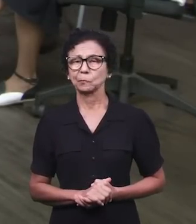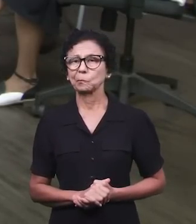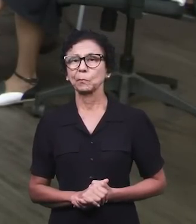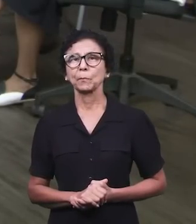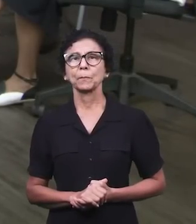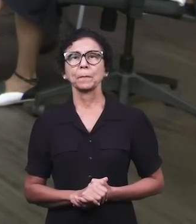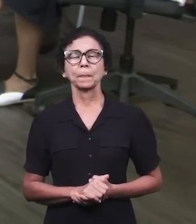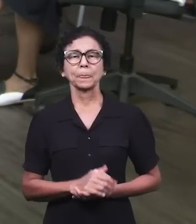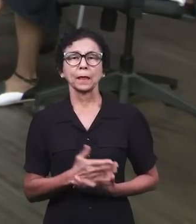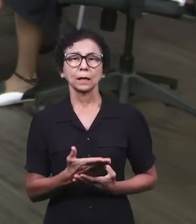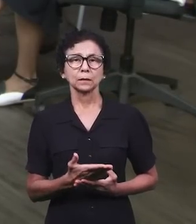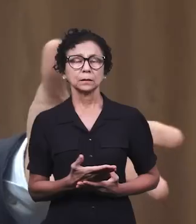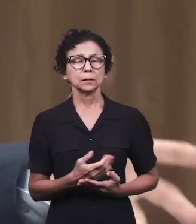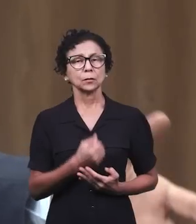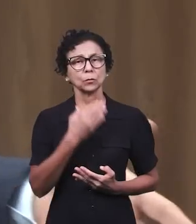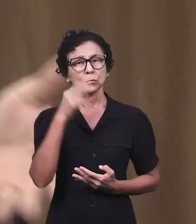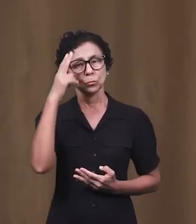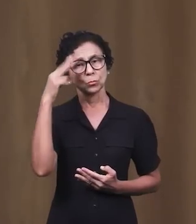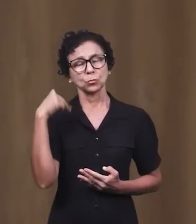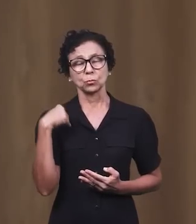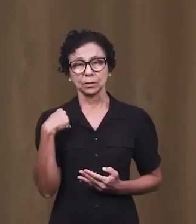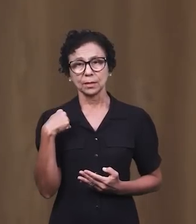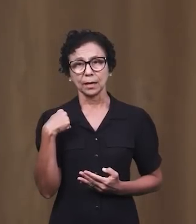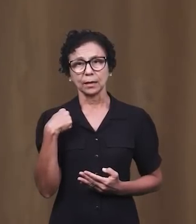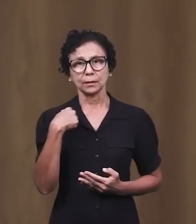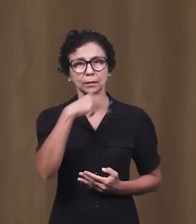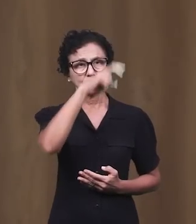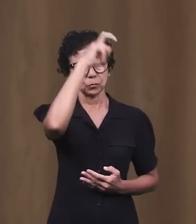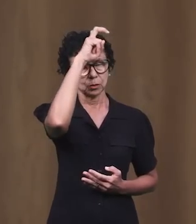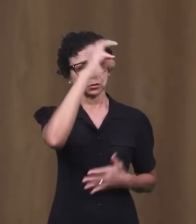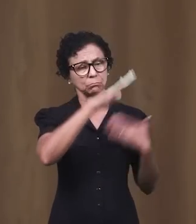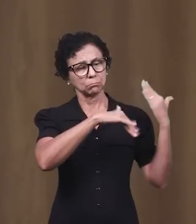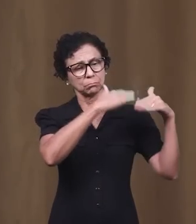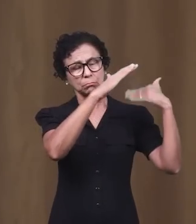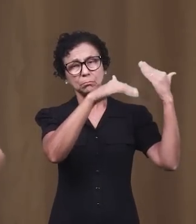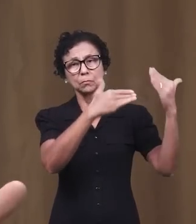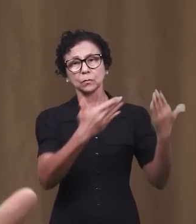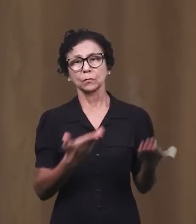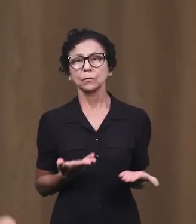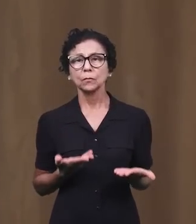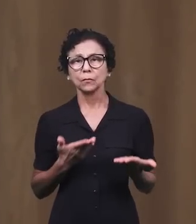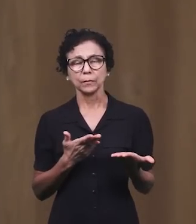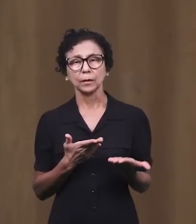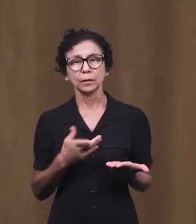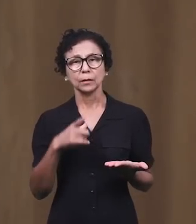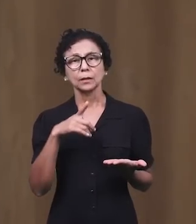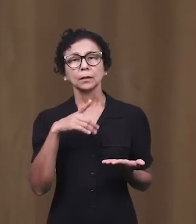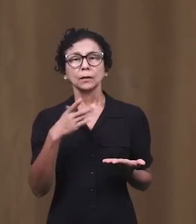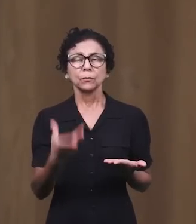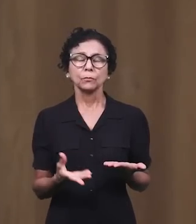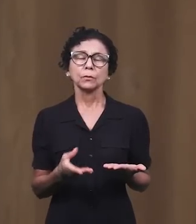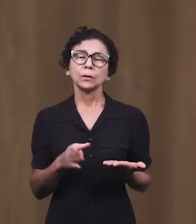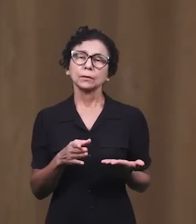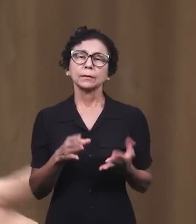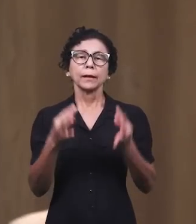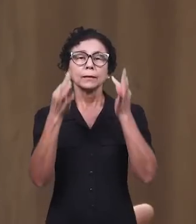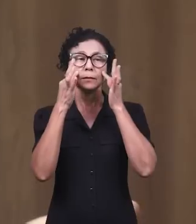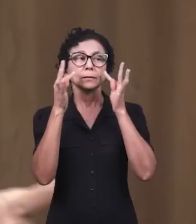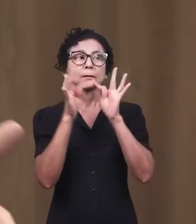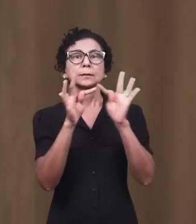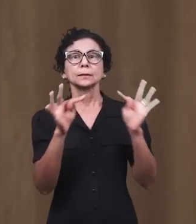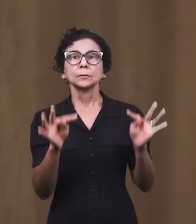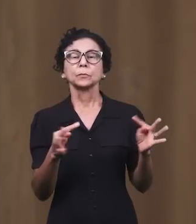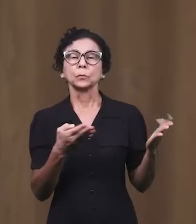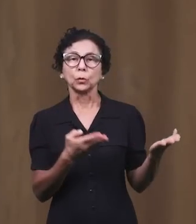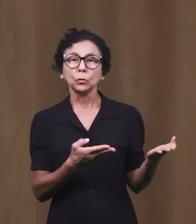Senhor deu a José como governador, aquilo foi uma bênção na vida dele. Um testemunho. Um testemunho, ajudou a muitas pessoas até num